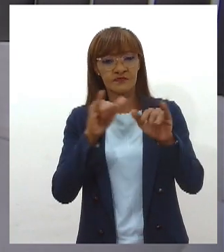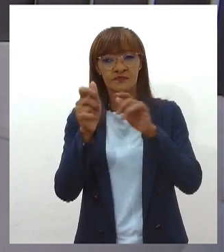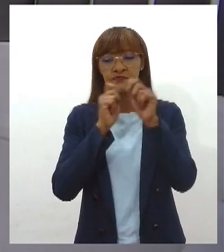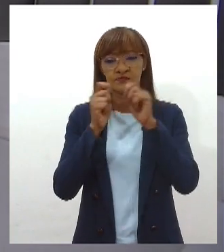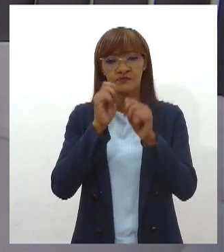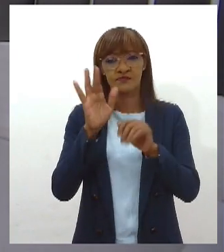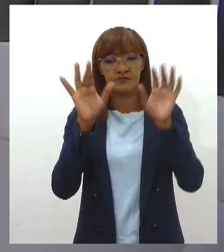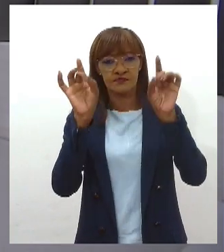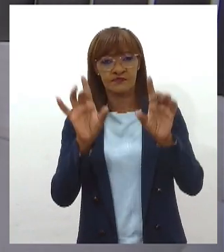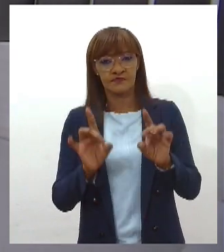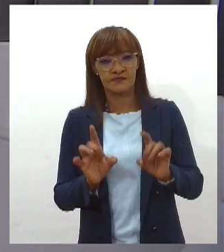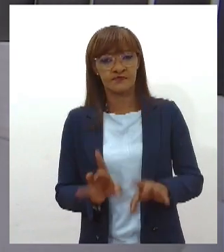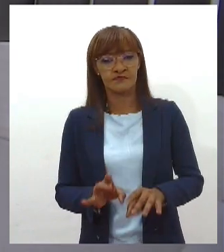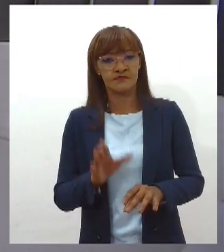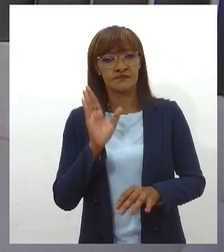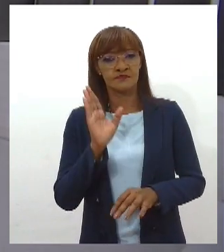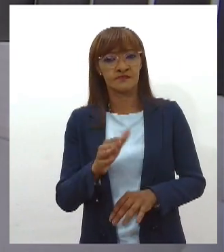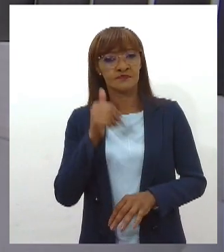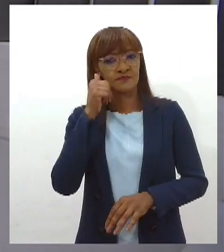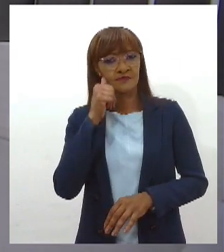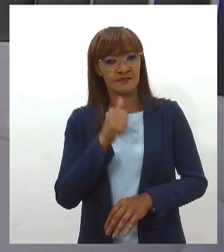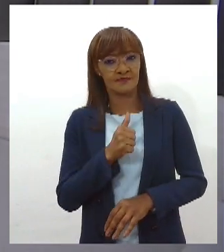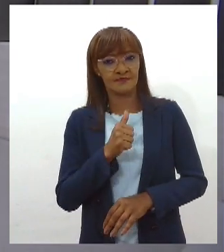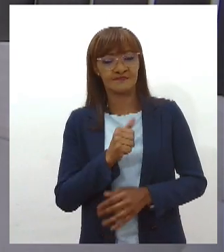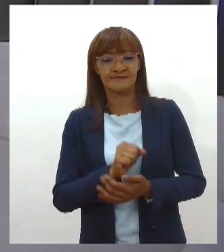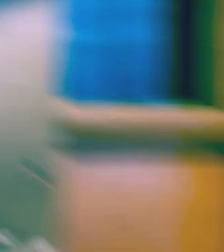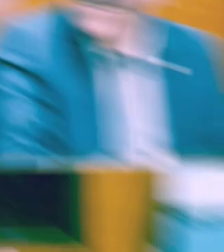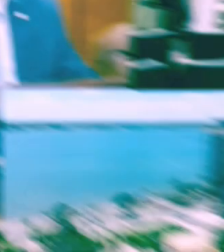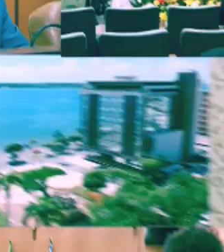a participação das mulheres na política. É já já.